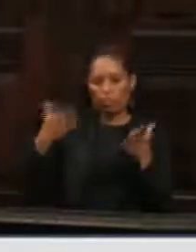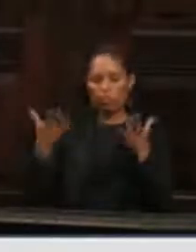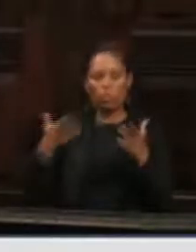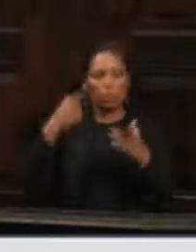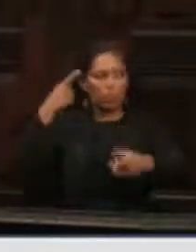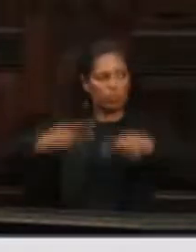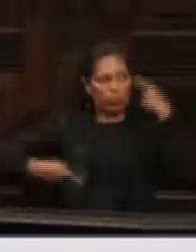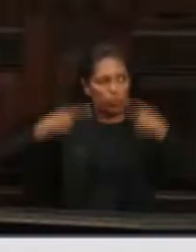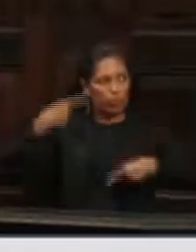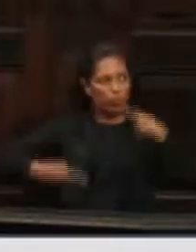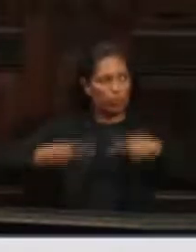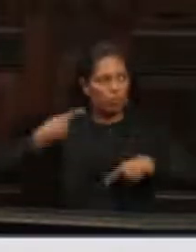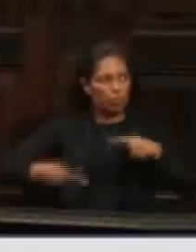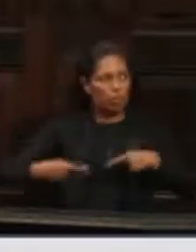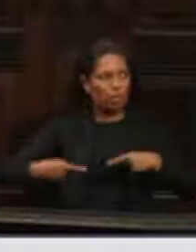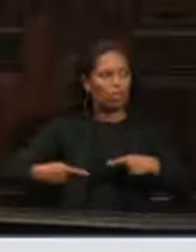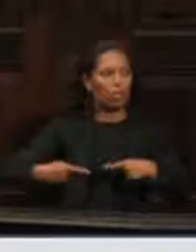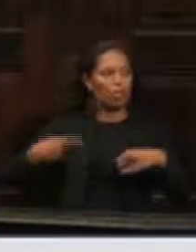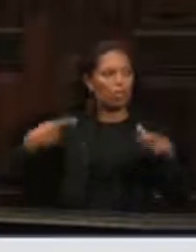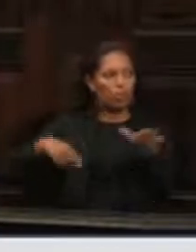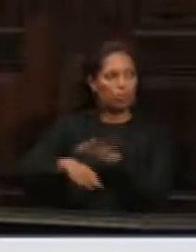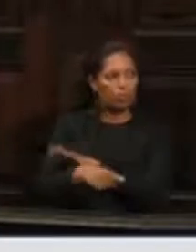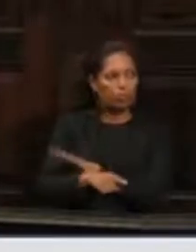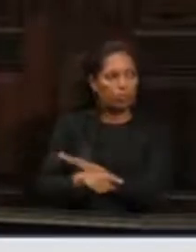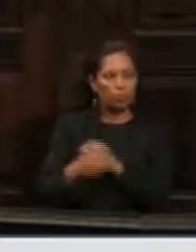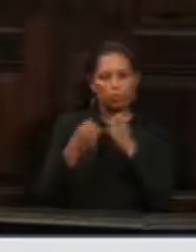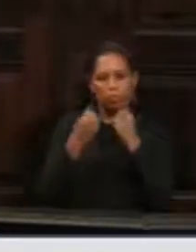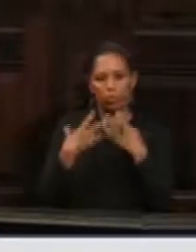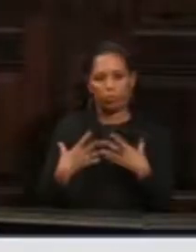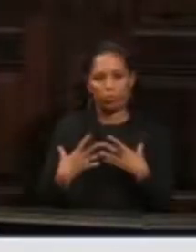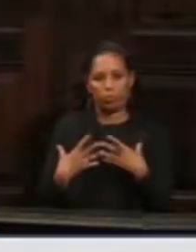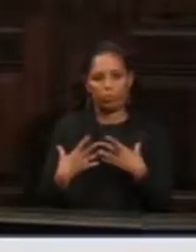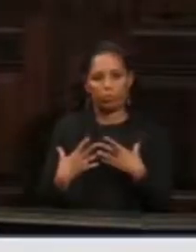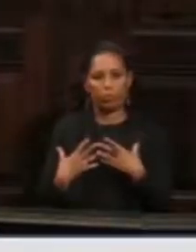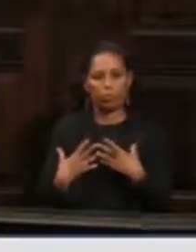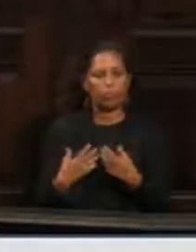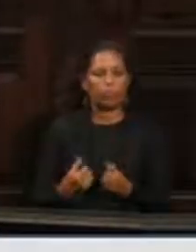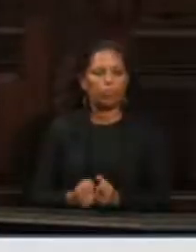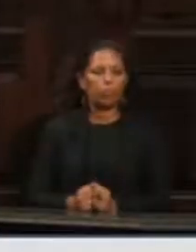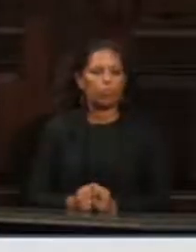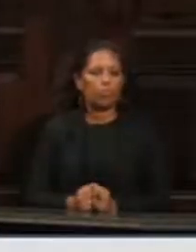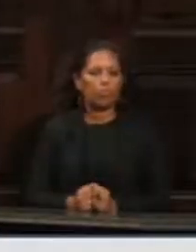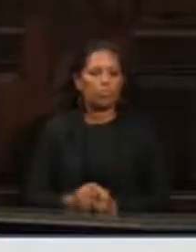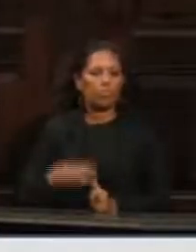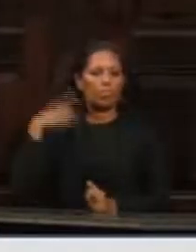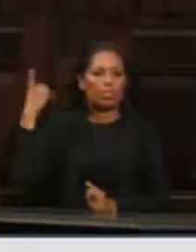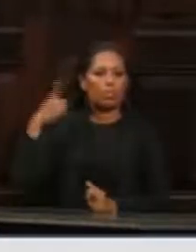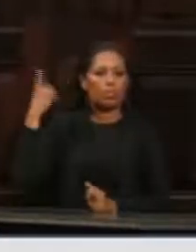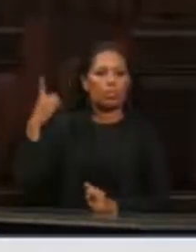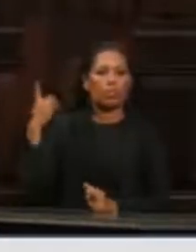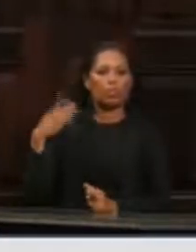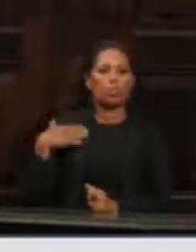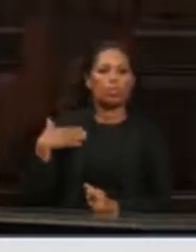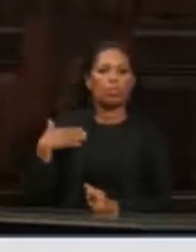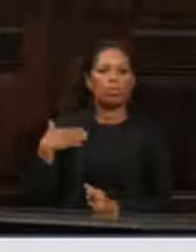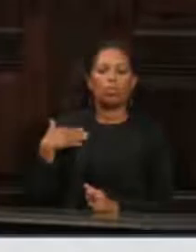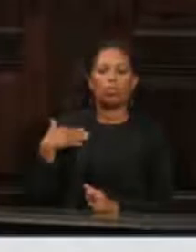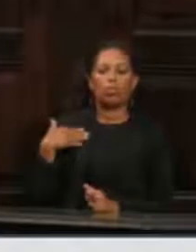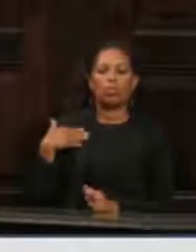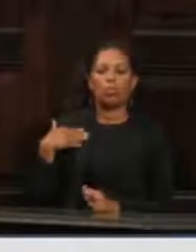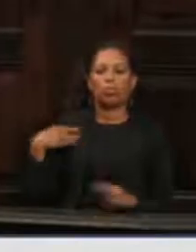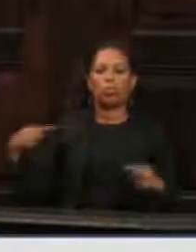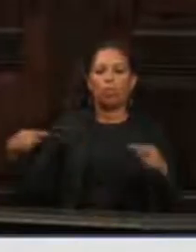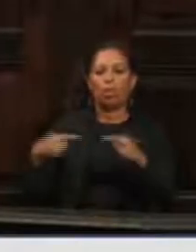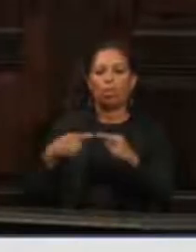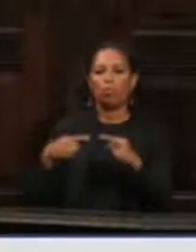um debate intelectual, um debate profundo e de qualidade. Uma parte, deputado. Obrigado, Lucinha. Deputado, eu compacto